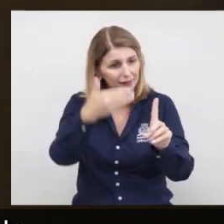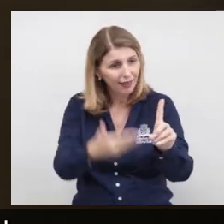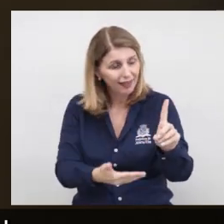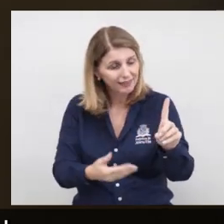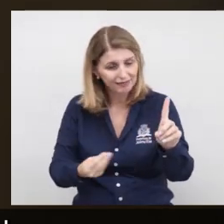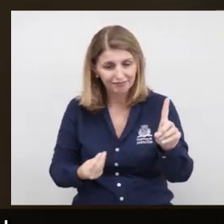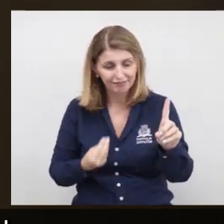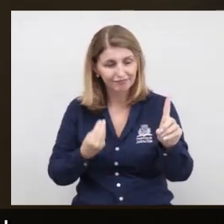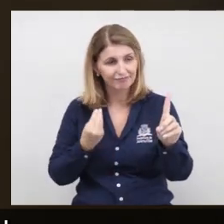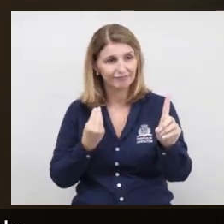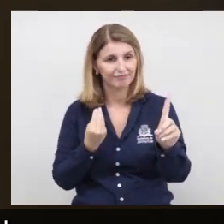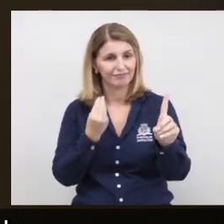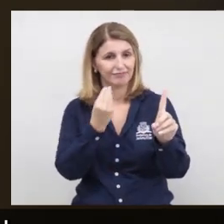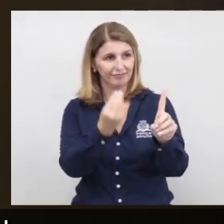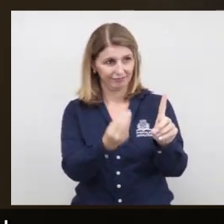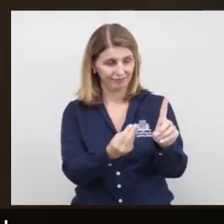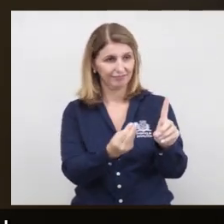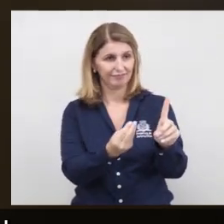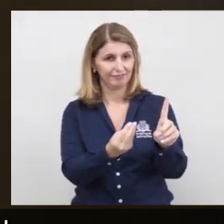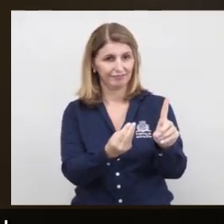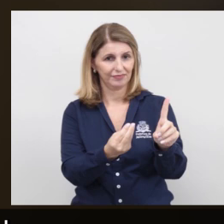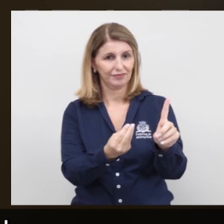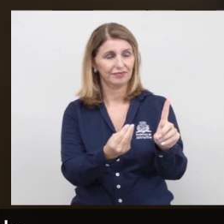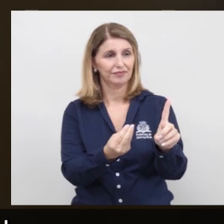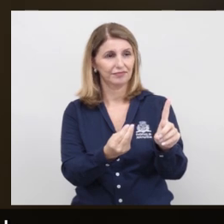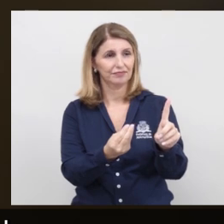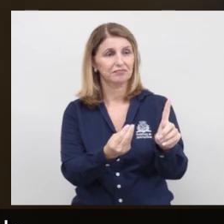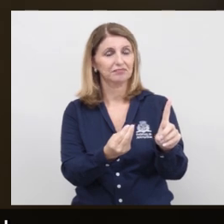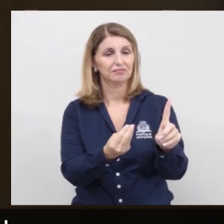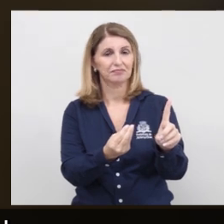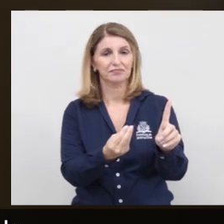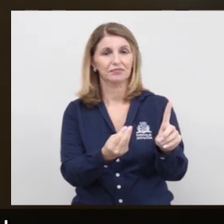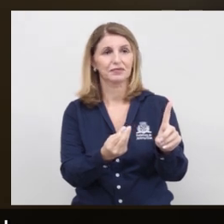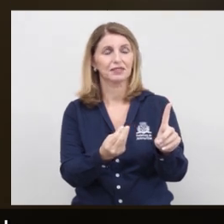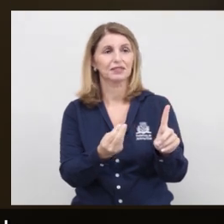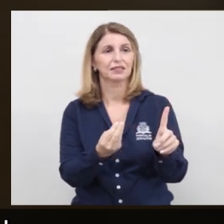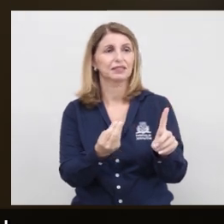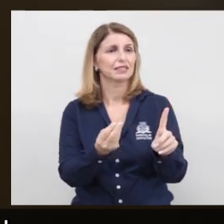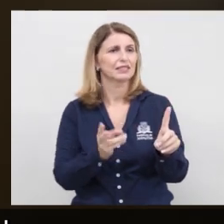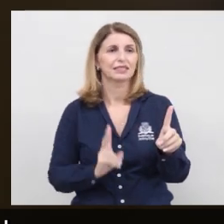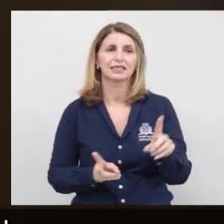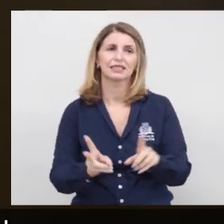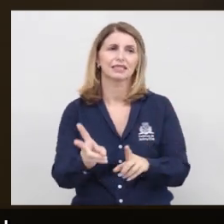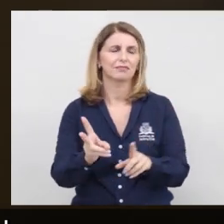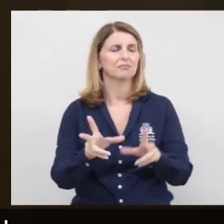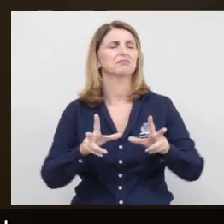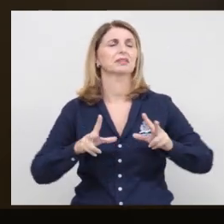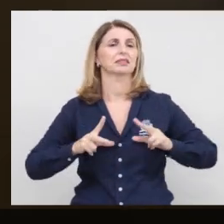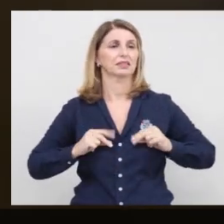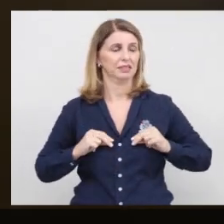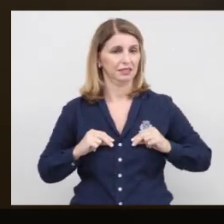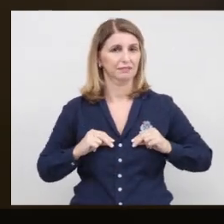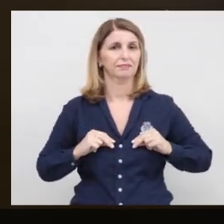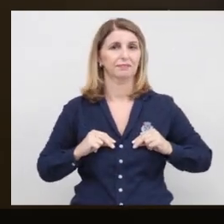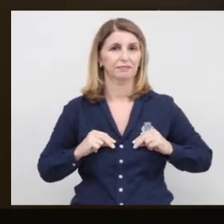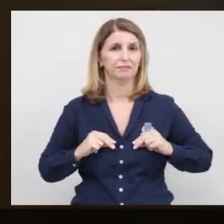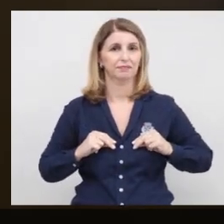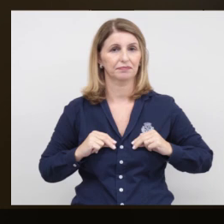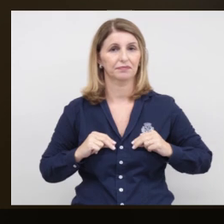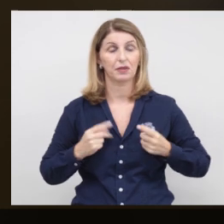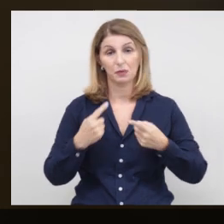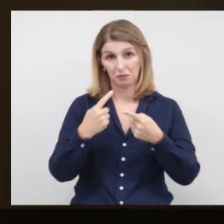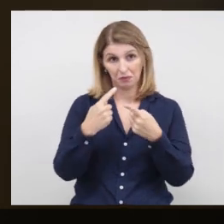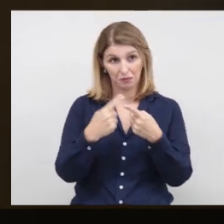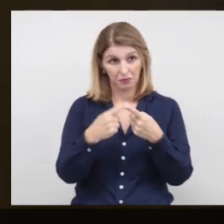todos os homenagens que que serão feitas ao nardela que são feitas são sempre muito